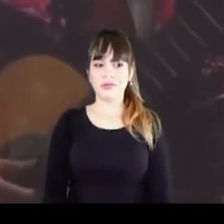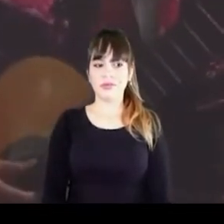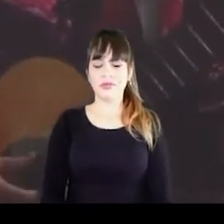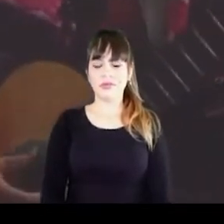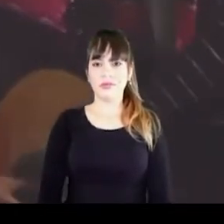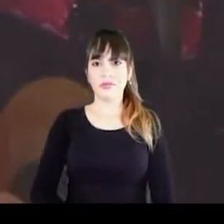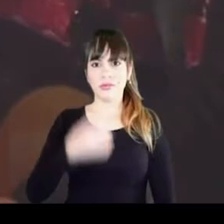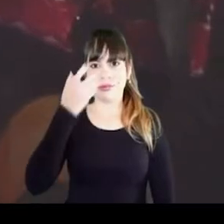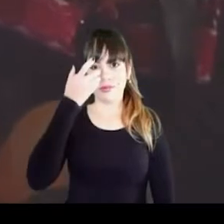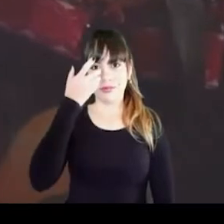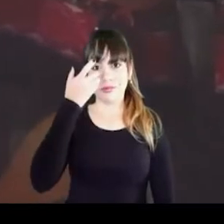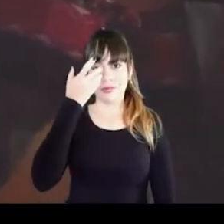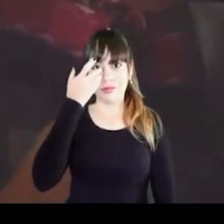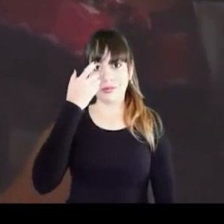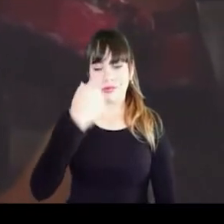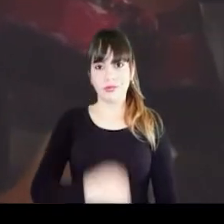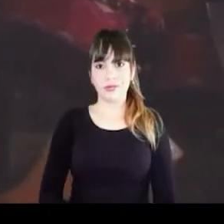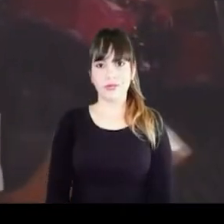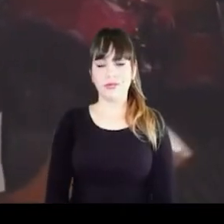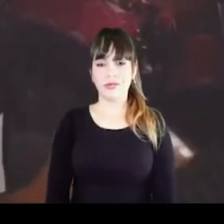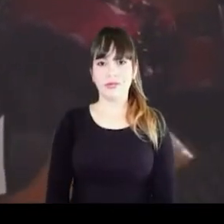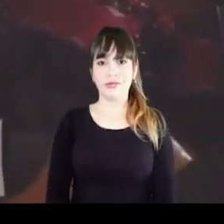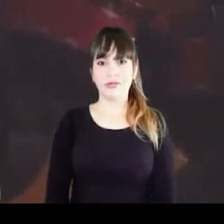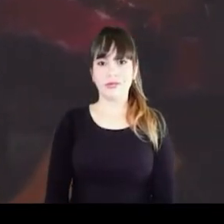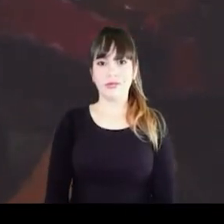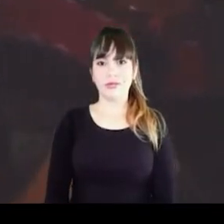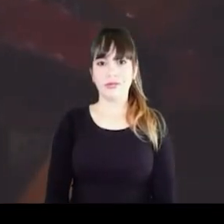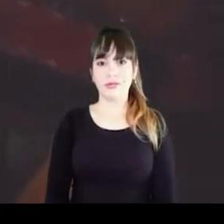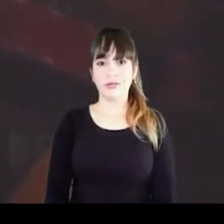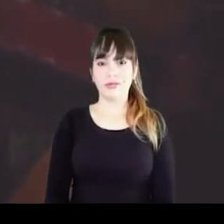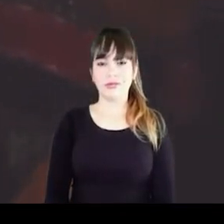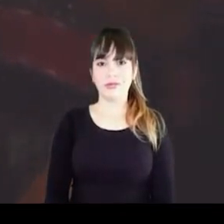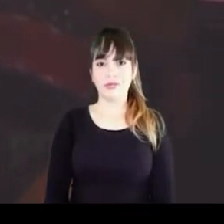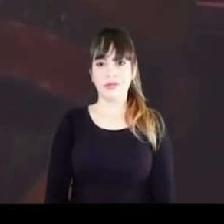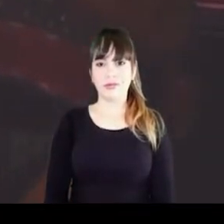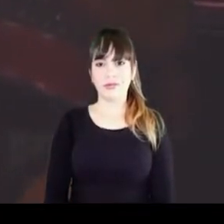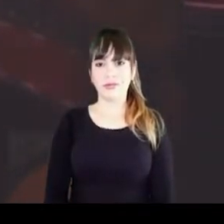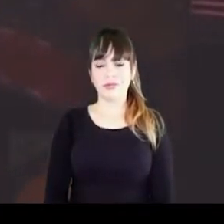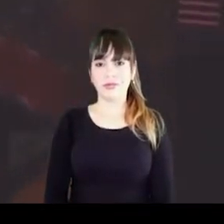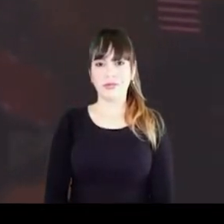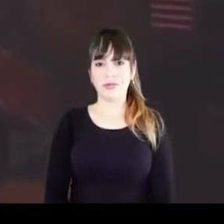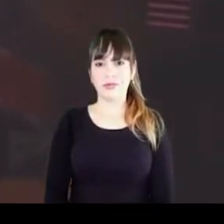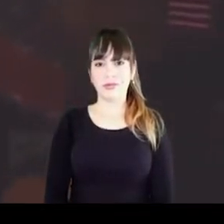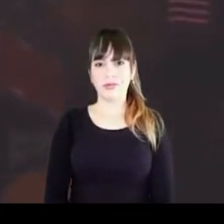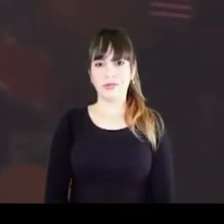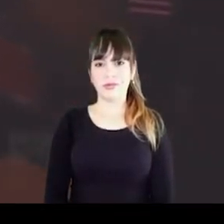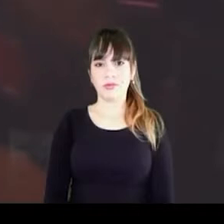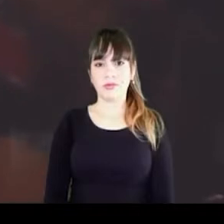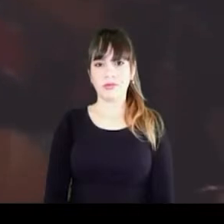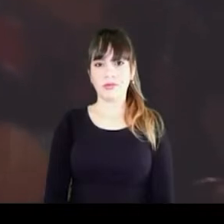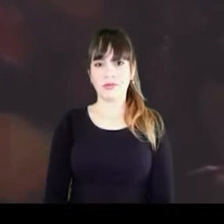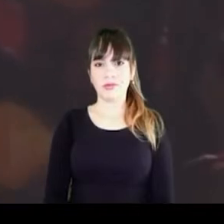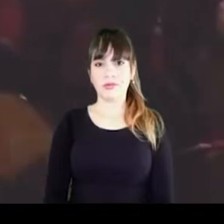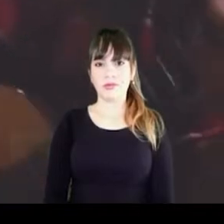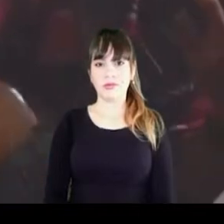toca chocalho. Sou pai do mato, ai mamá.